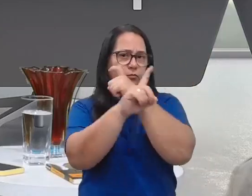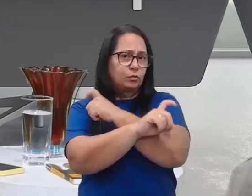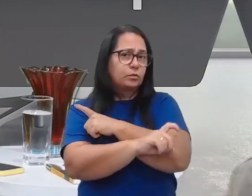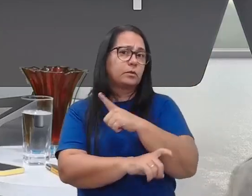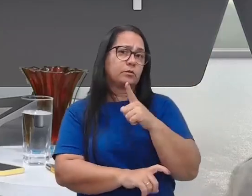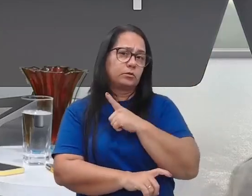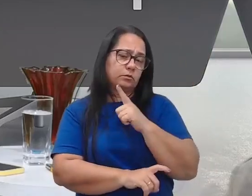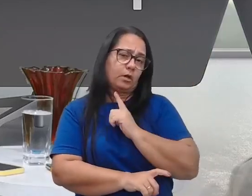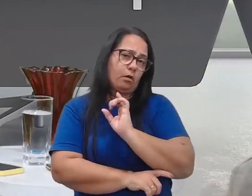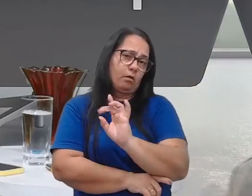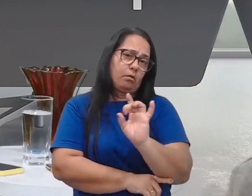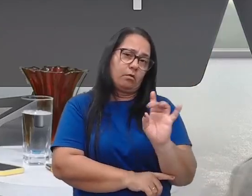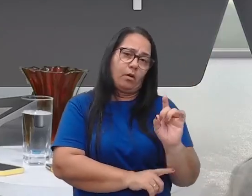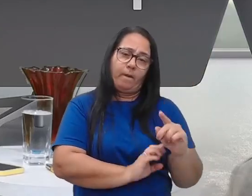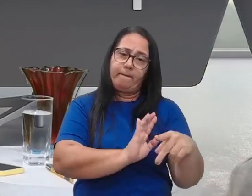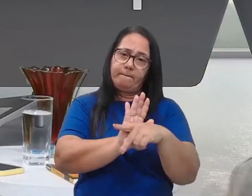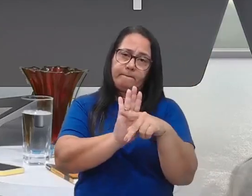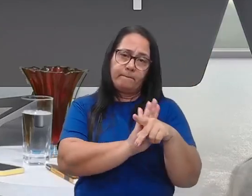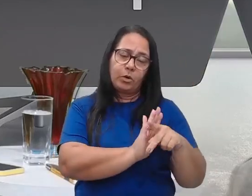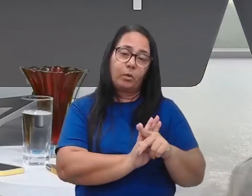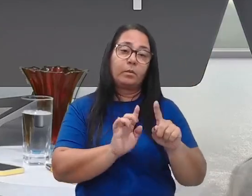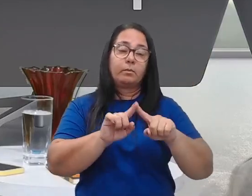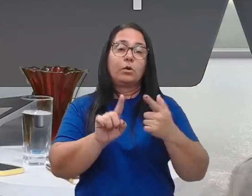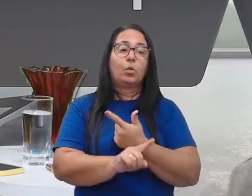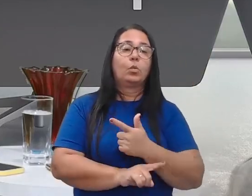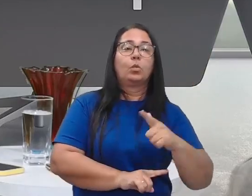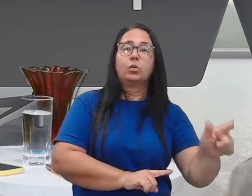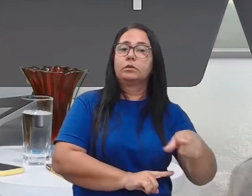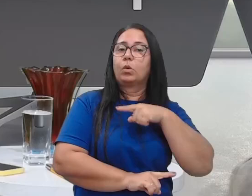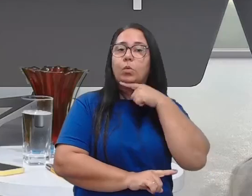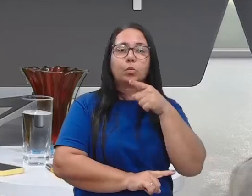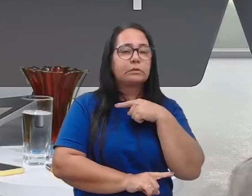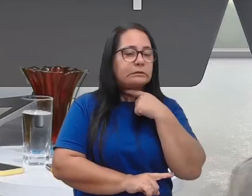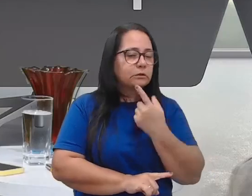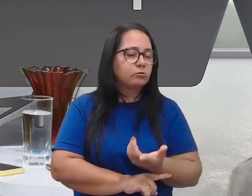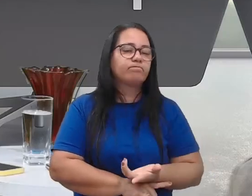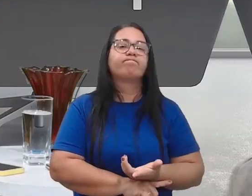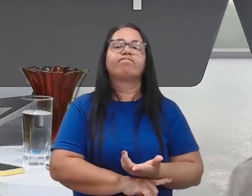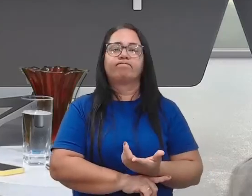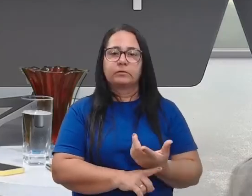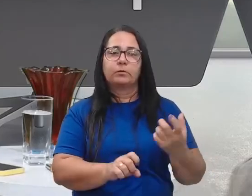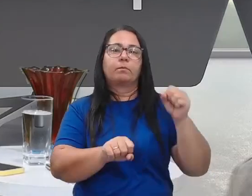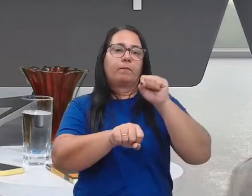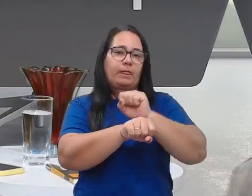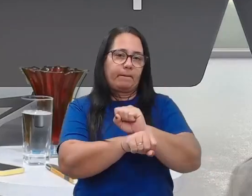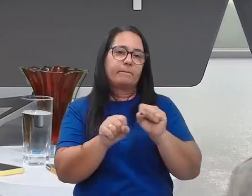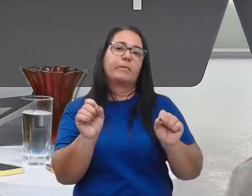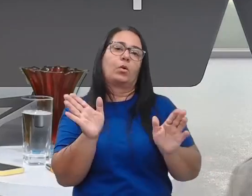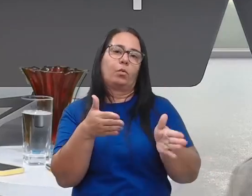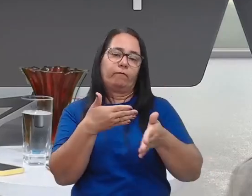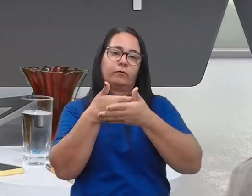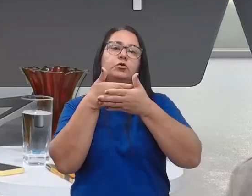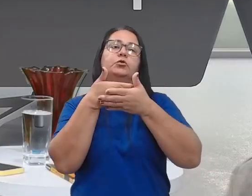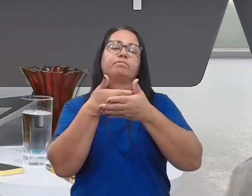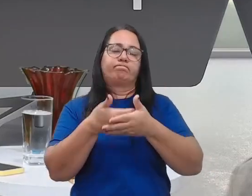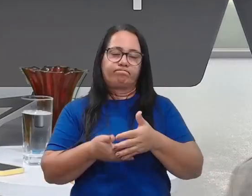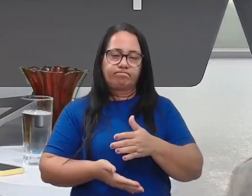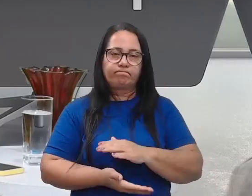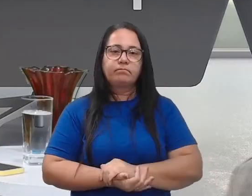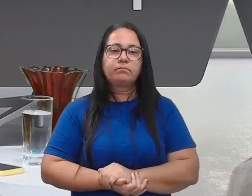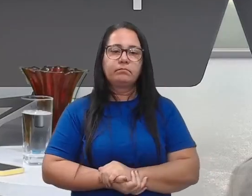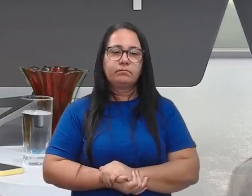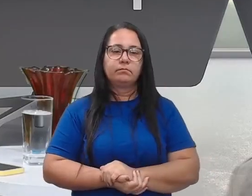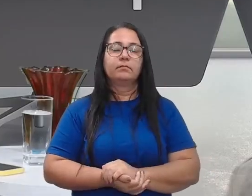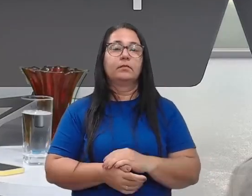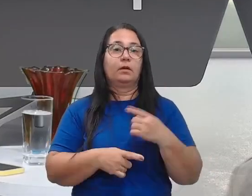dificuldade, e outras não conseguiram andar sozinhas e se encaixam nesse perfil de empresas que desistiram